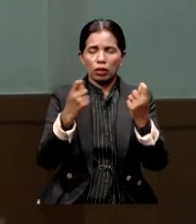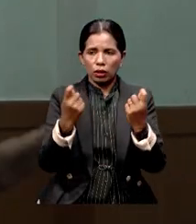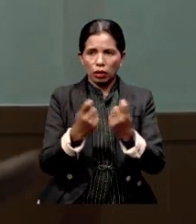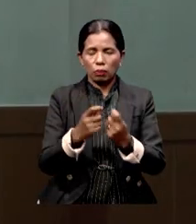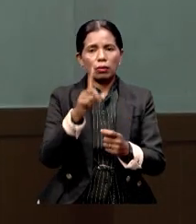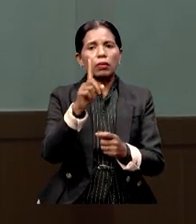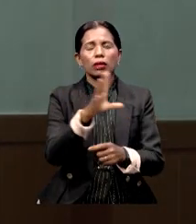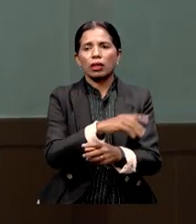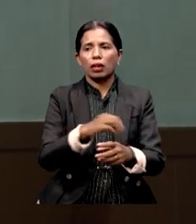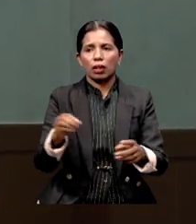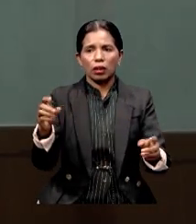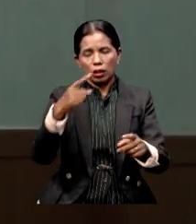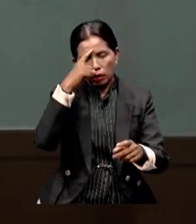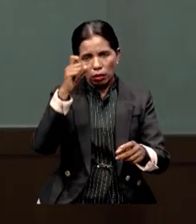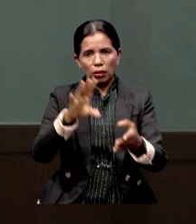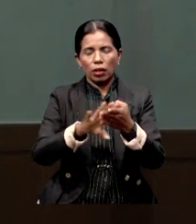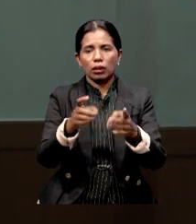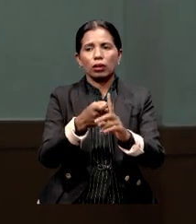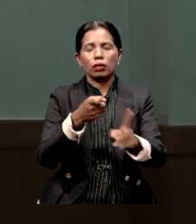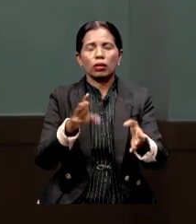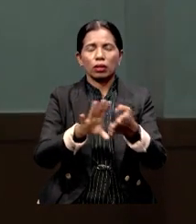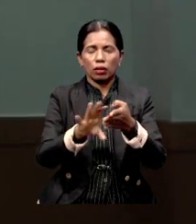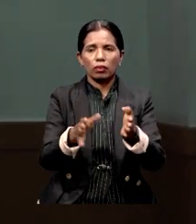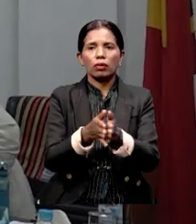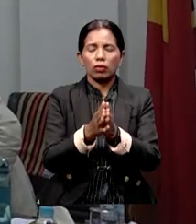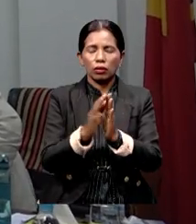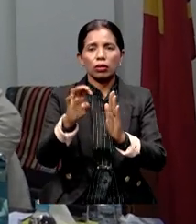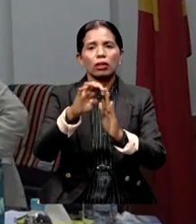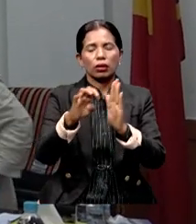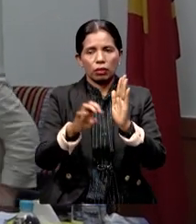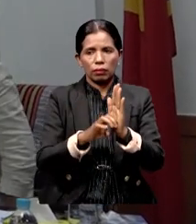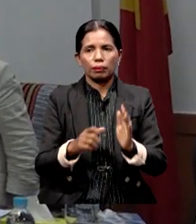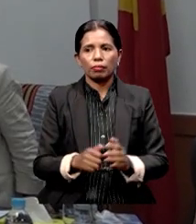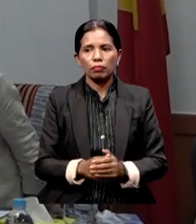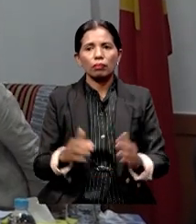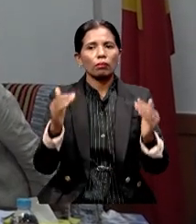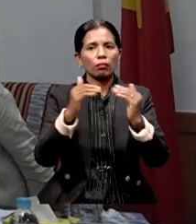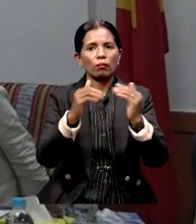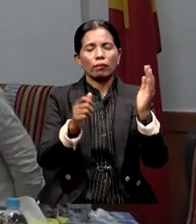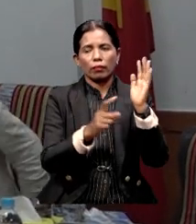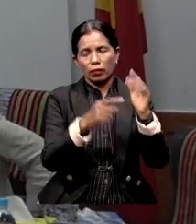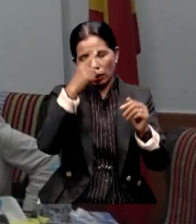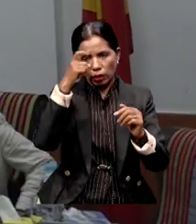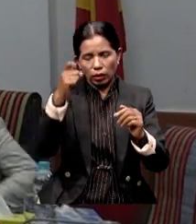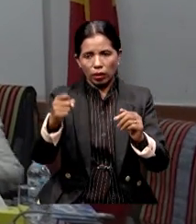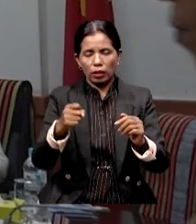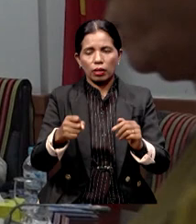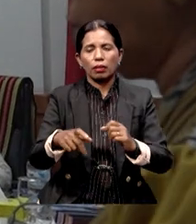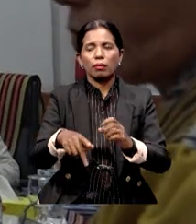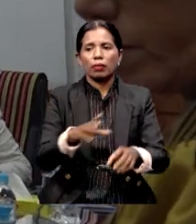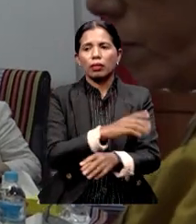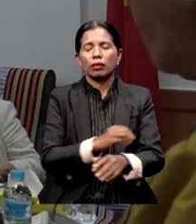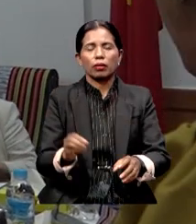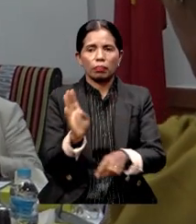INB, reunião não acontece, tamo pedido se chefe órgão legislativo. Sormuto ne foi acontece, tamo durante ne Fernanda Lai